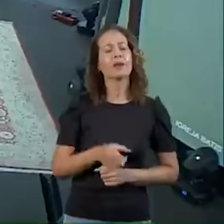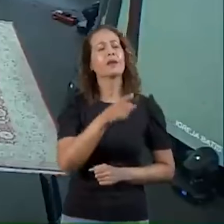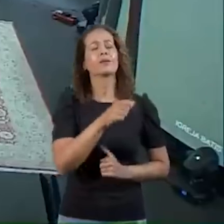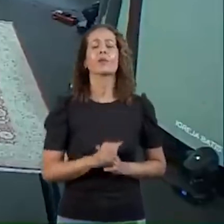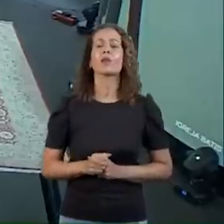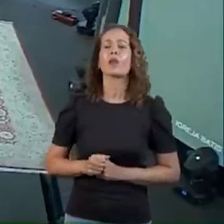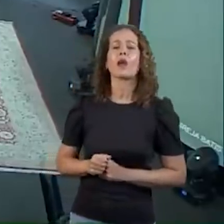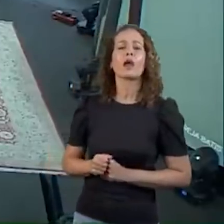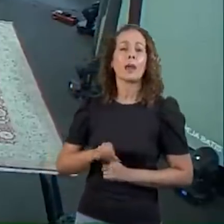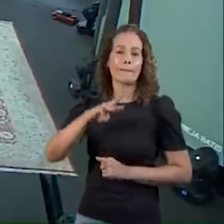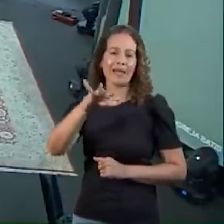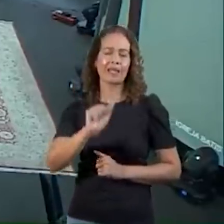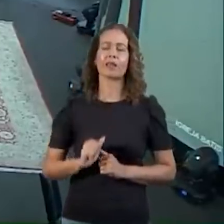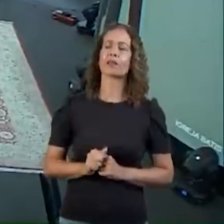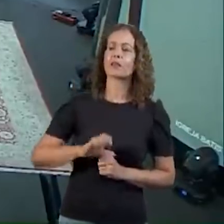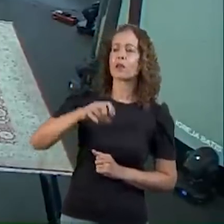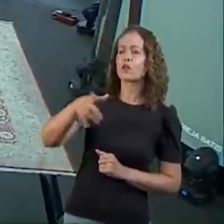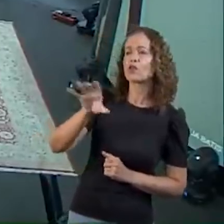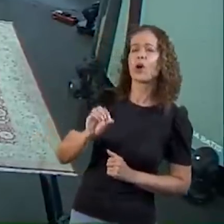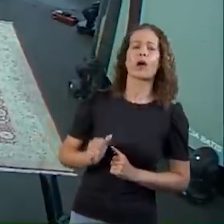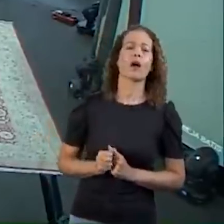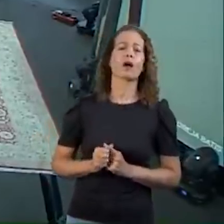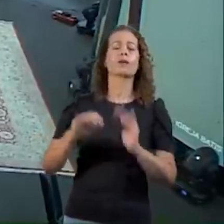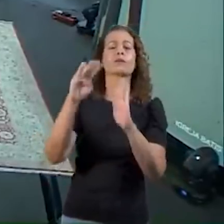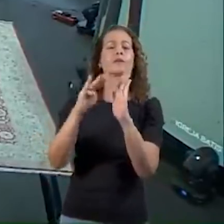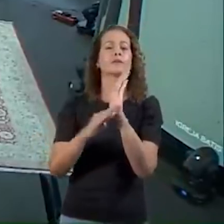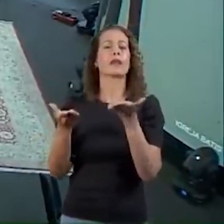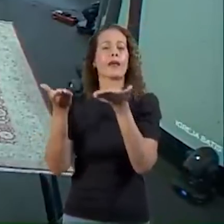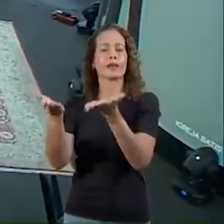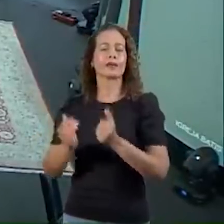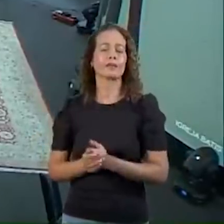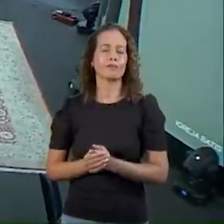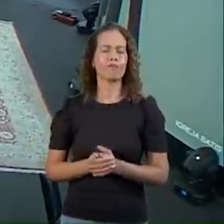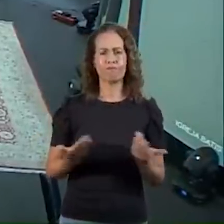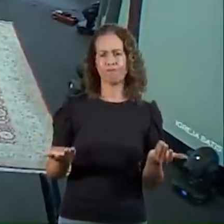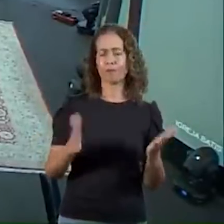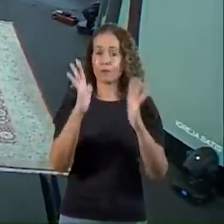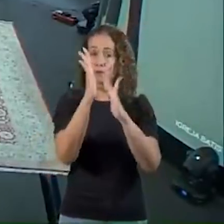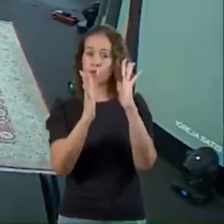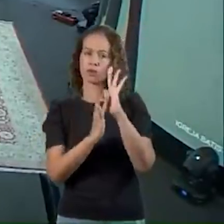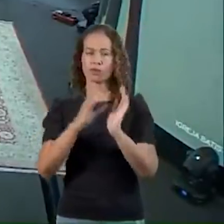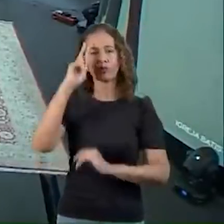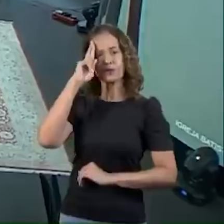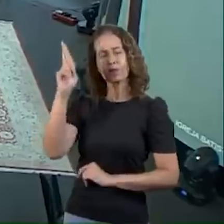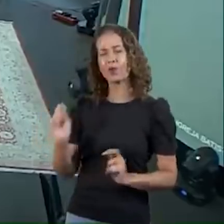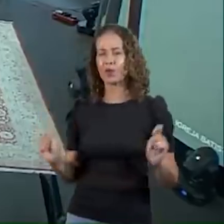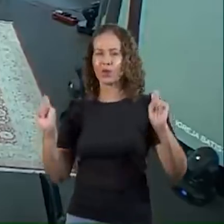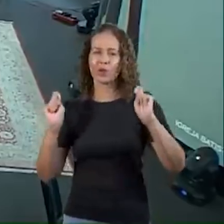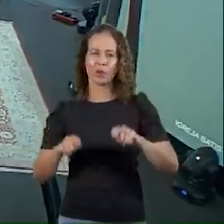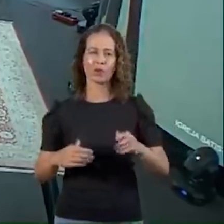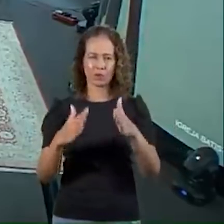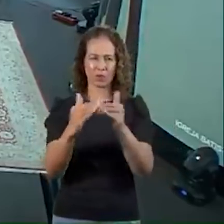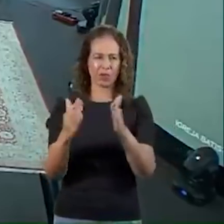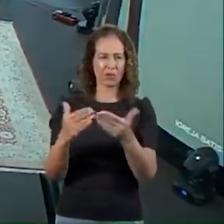João, vem aqui, essa aqui é a minha lista de pedido para você esse ano. Será que Ele, como Senhor, pode fazer pedidos a